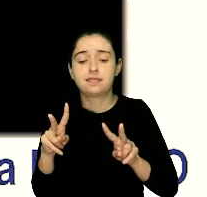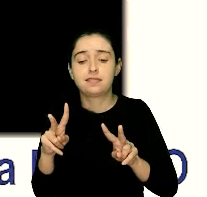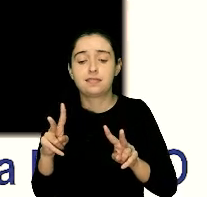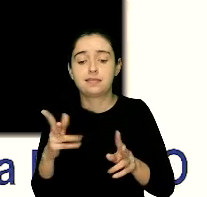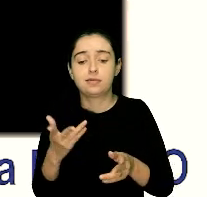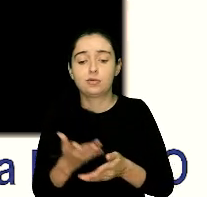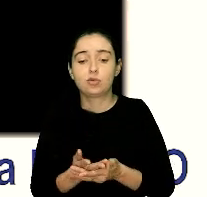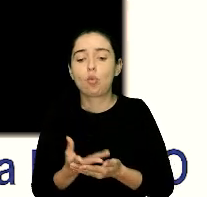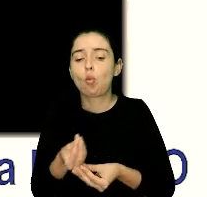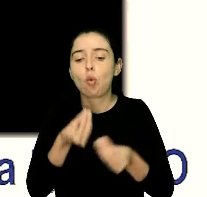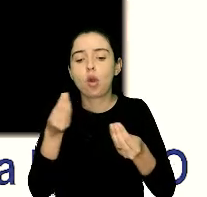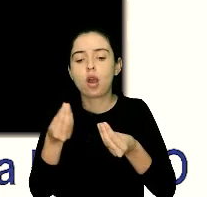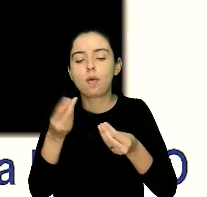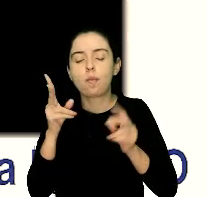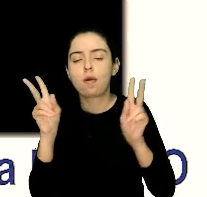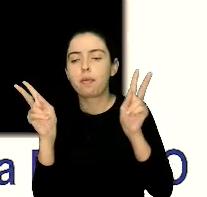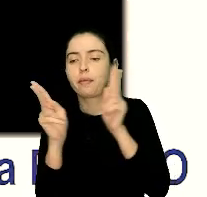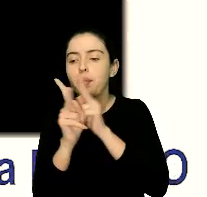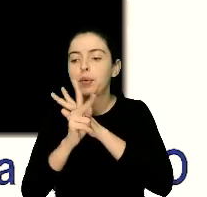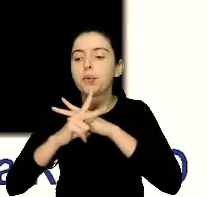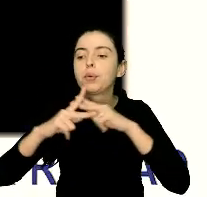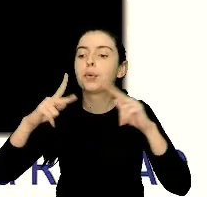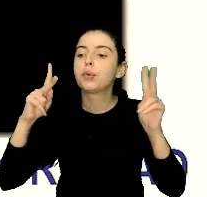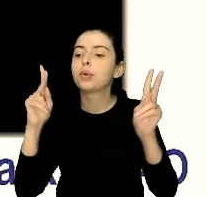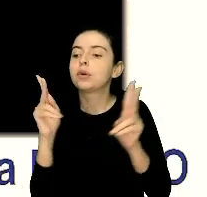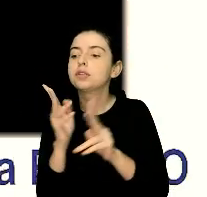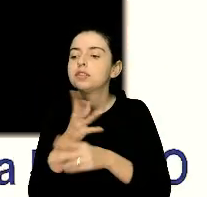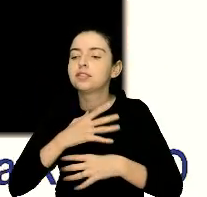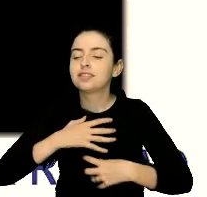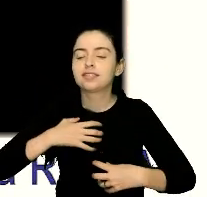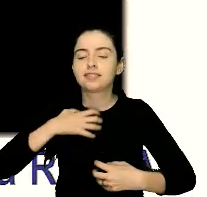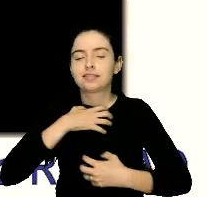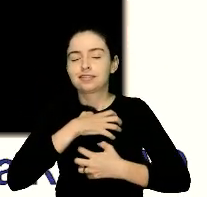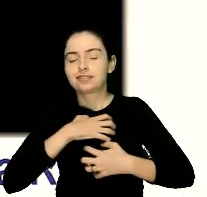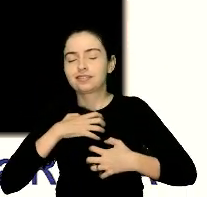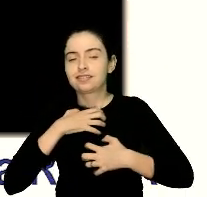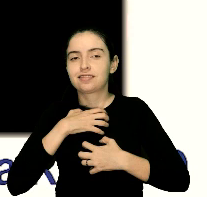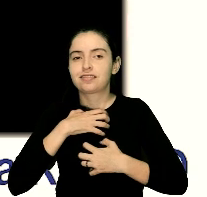como o sopro do vento que a gente sente,